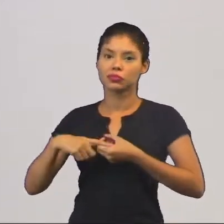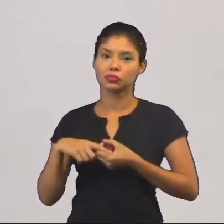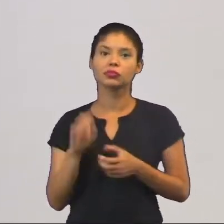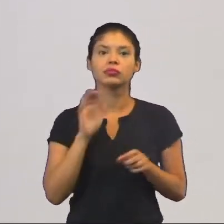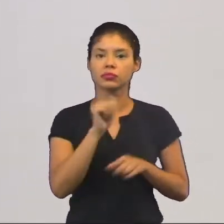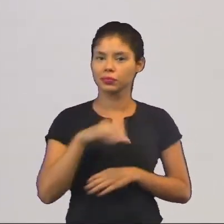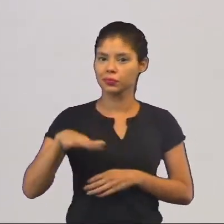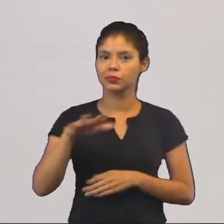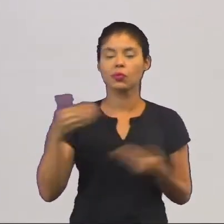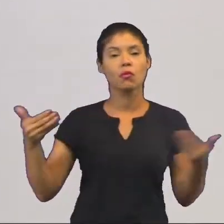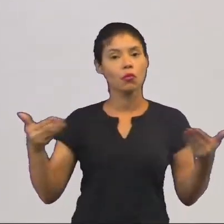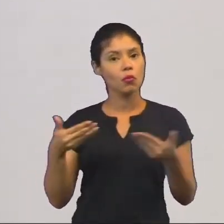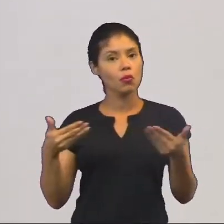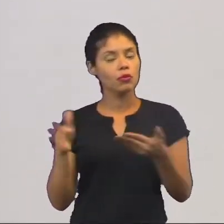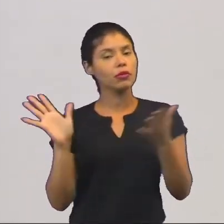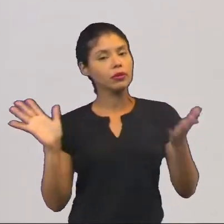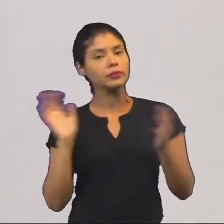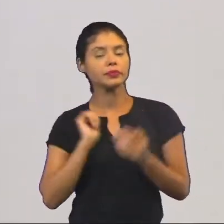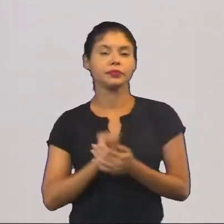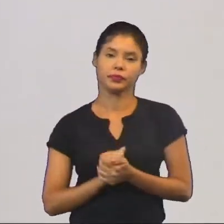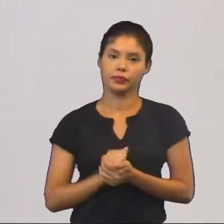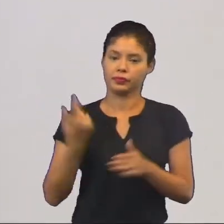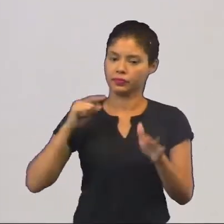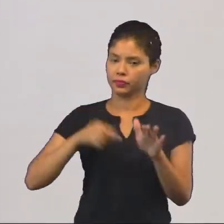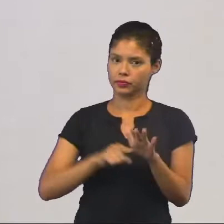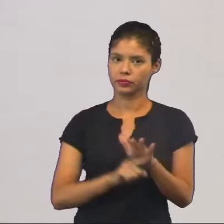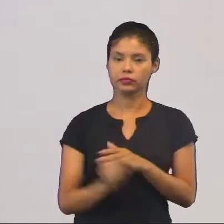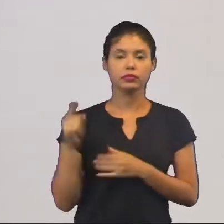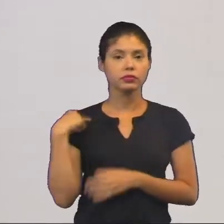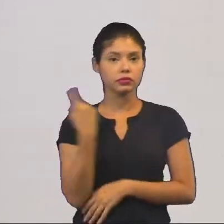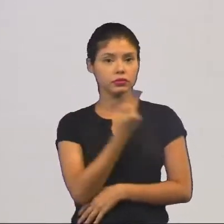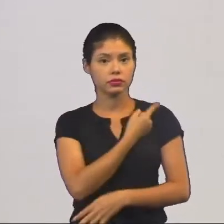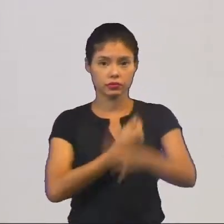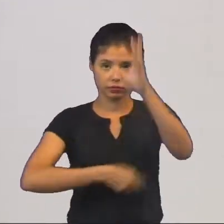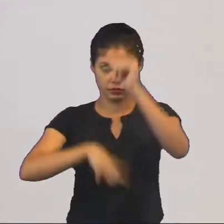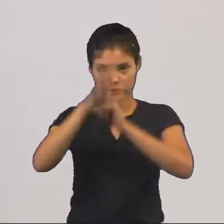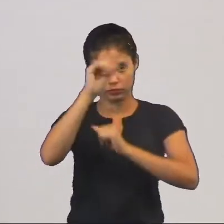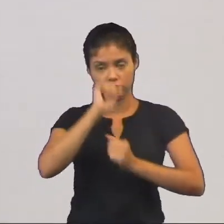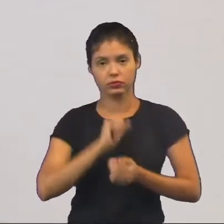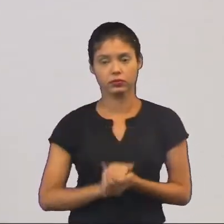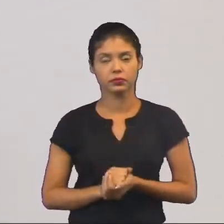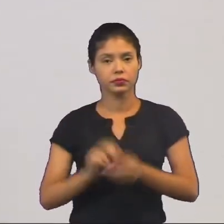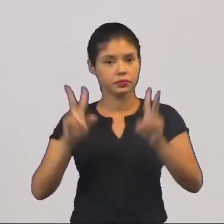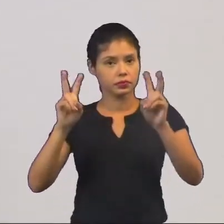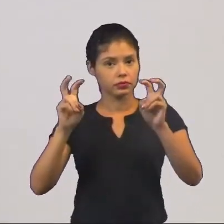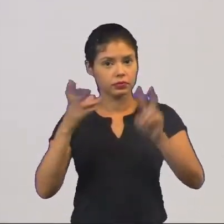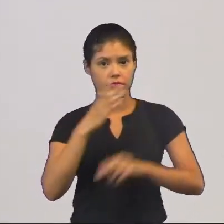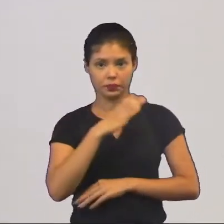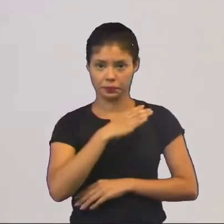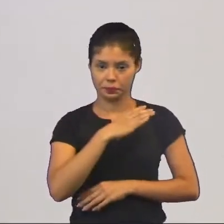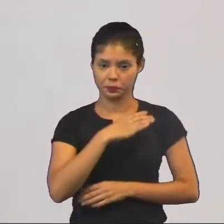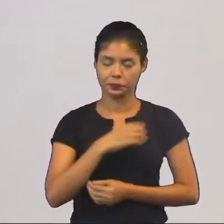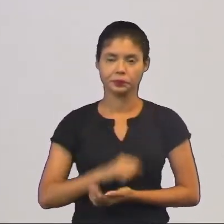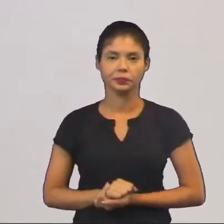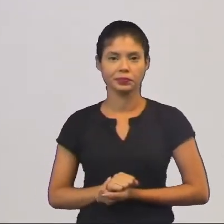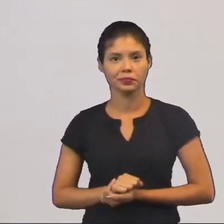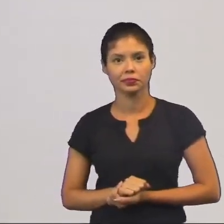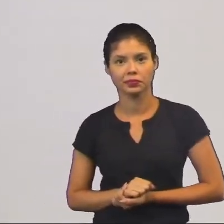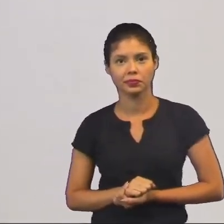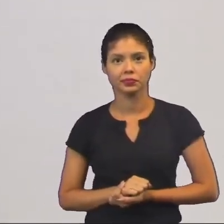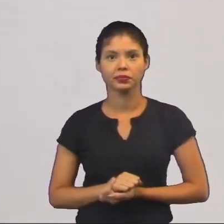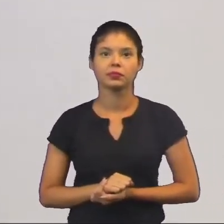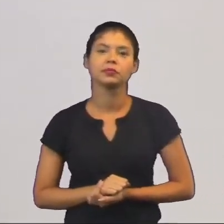zona rural. E hoje, então, nós vamos aprofundar os nossos conhecimentos sobre a cidade. Isso mesmo,